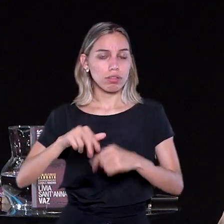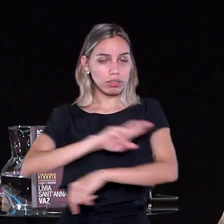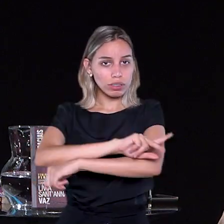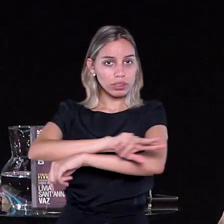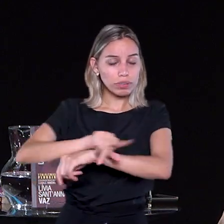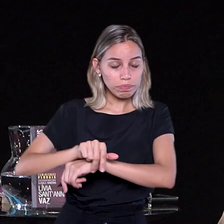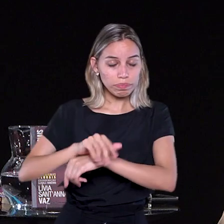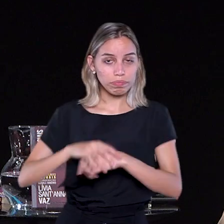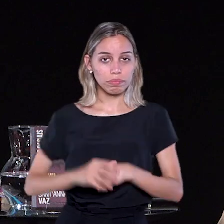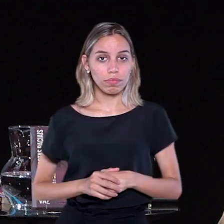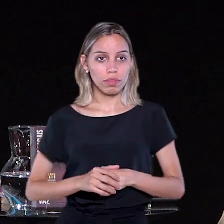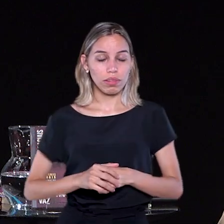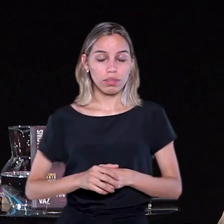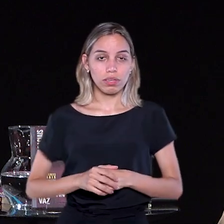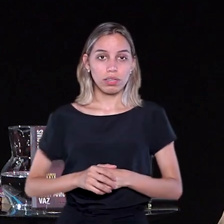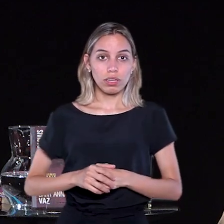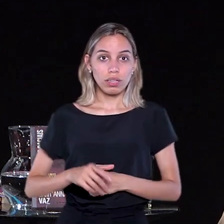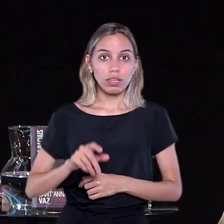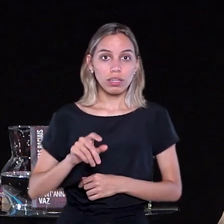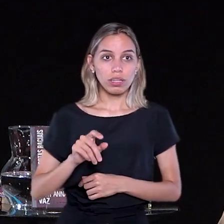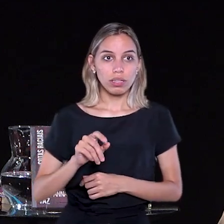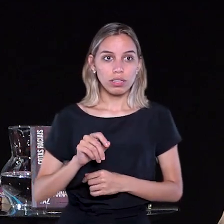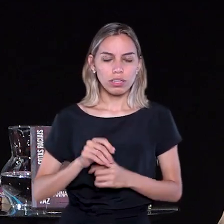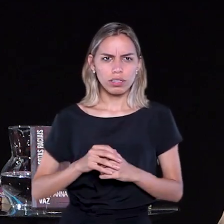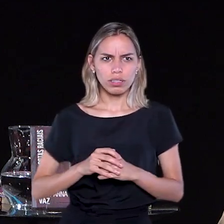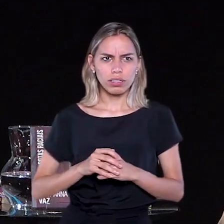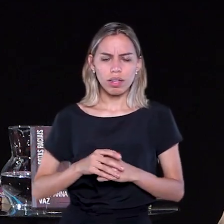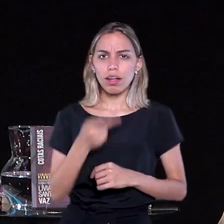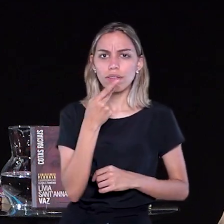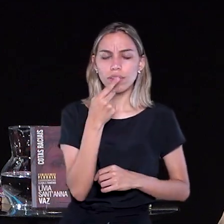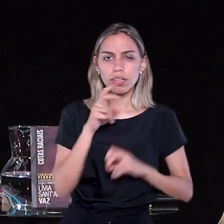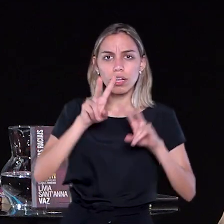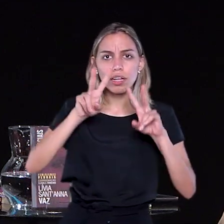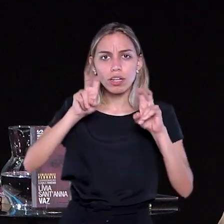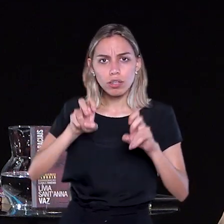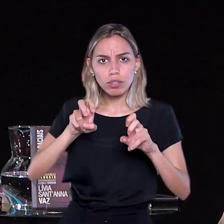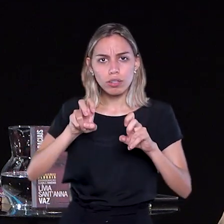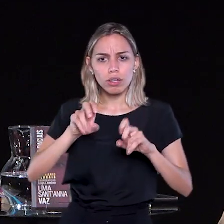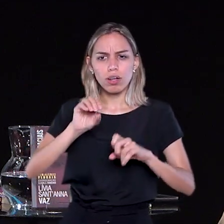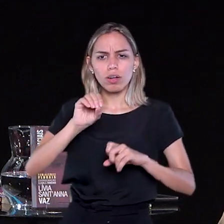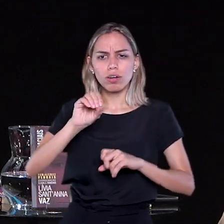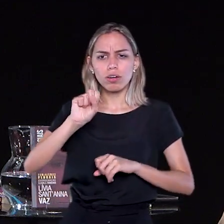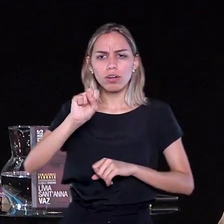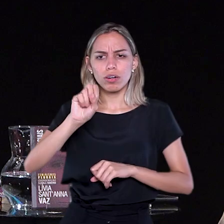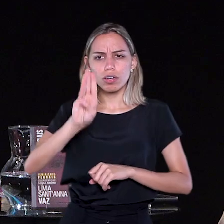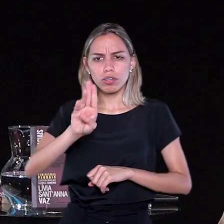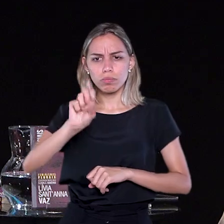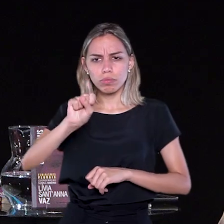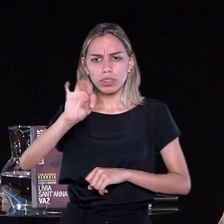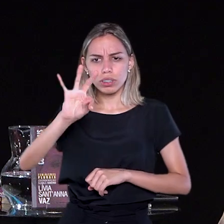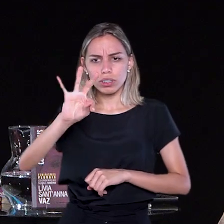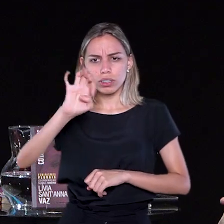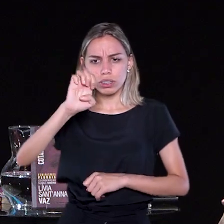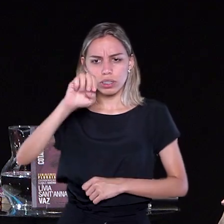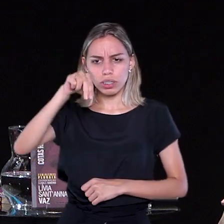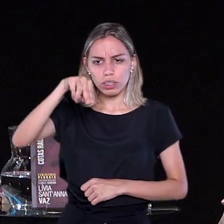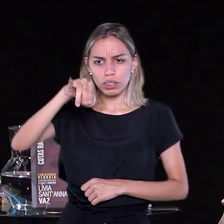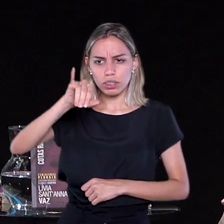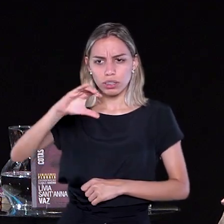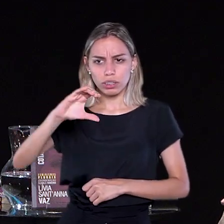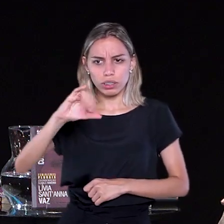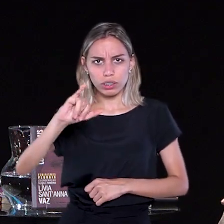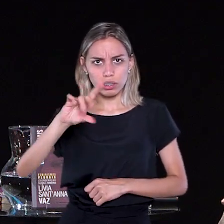Santos atribui-se a ele o termo epistemicídio. E ele vai dizer que o epistemicídio é um dos piores crimes contra a